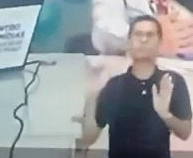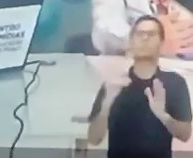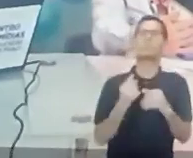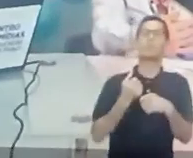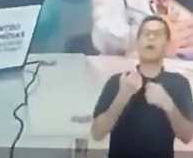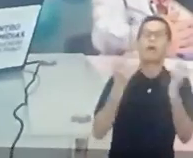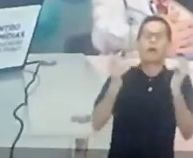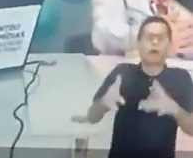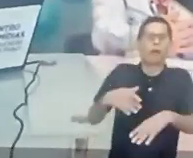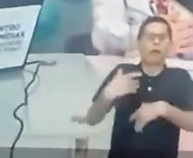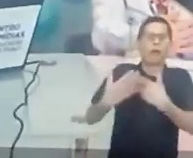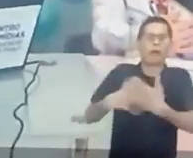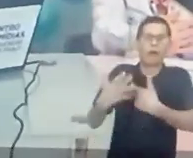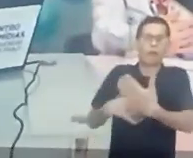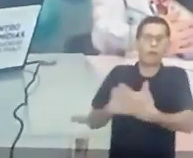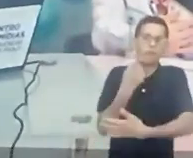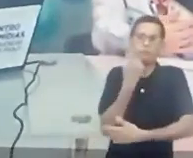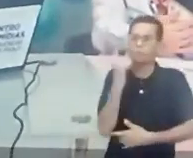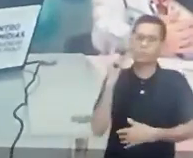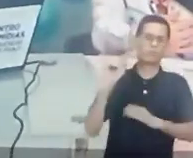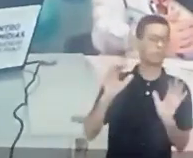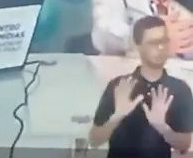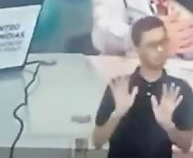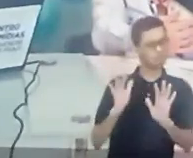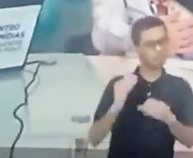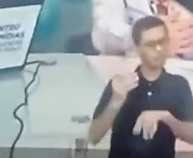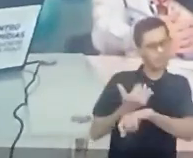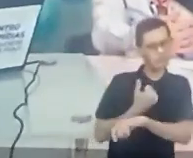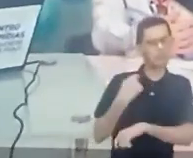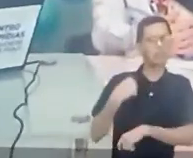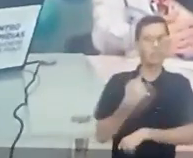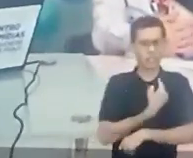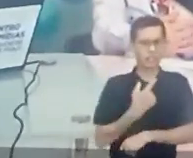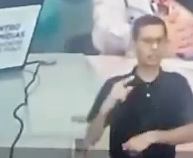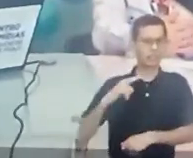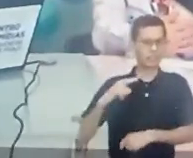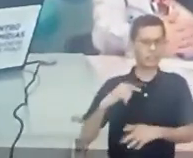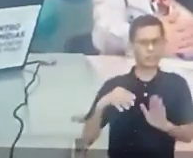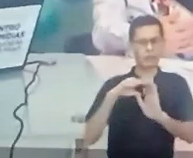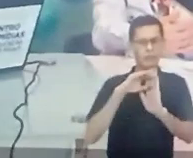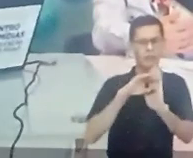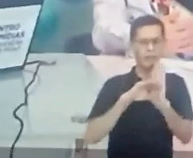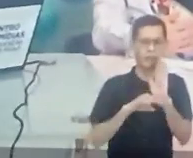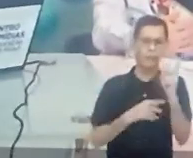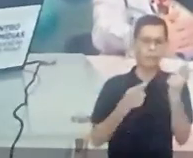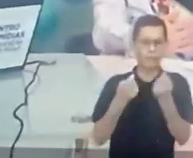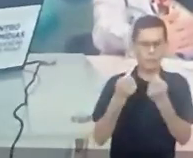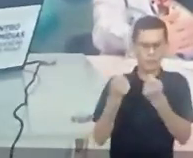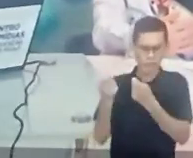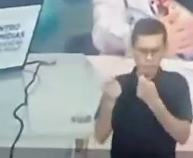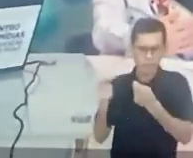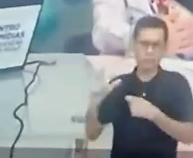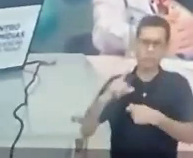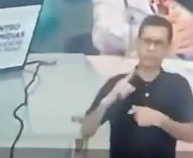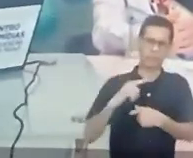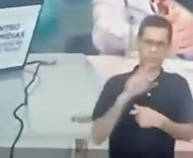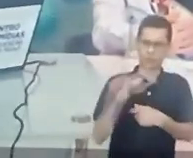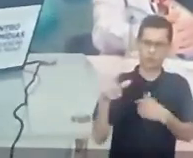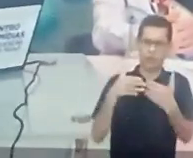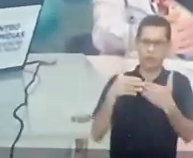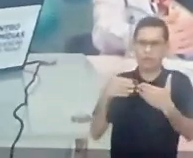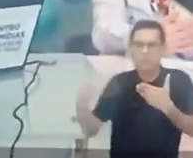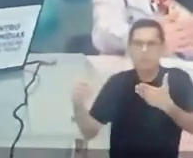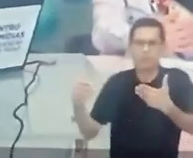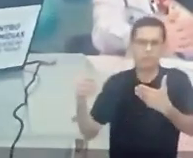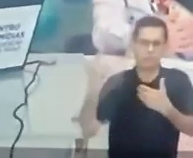último dia. A gente está com o cronograma extremamente justo, não há que se falar em prorrogar